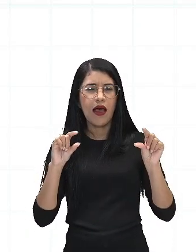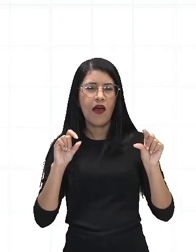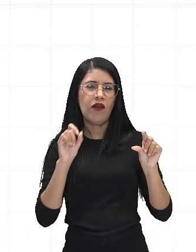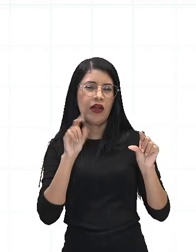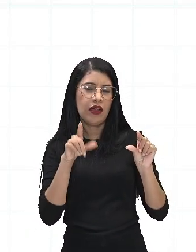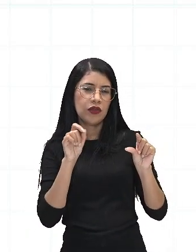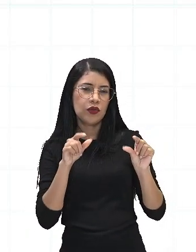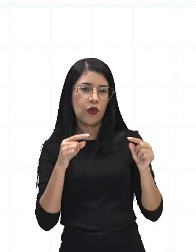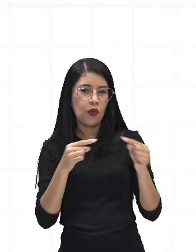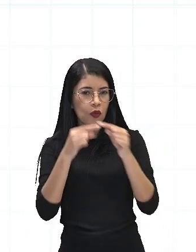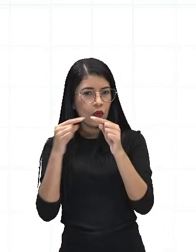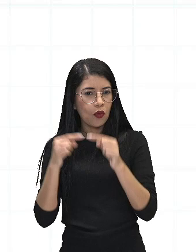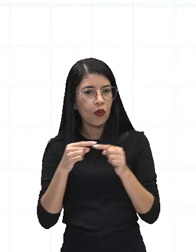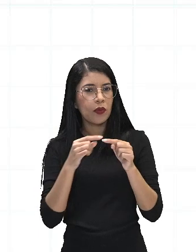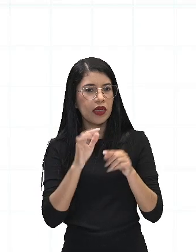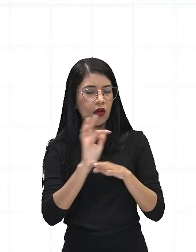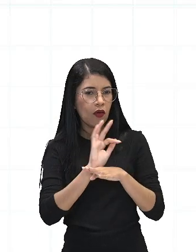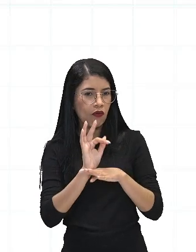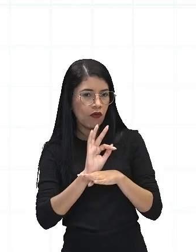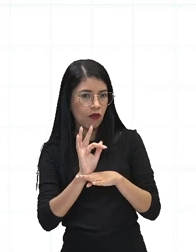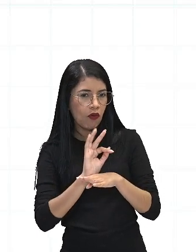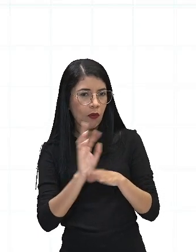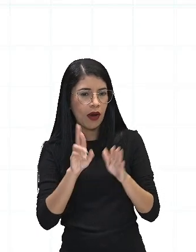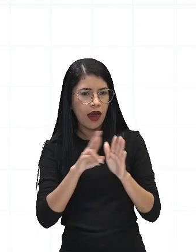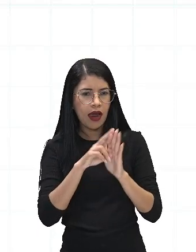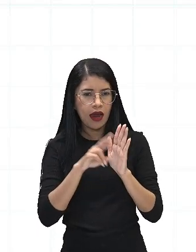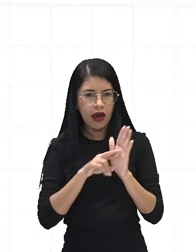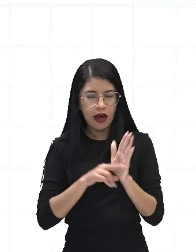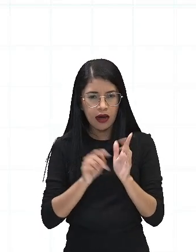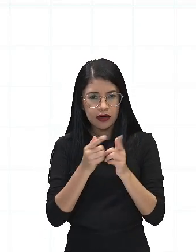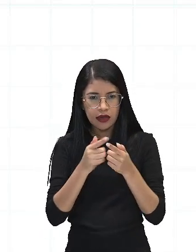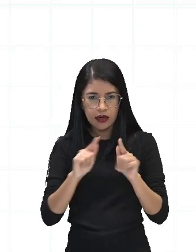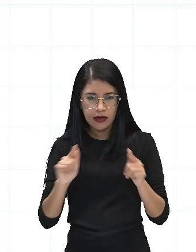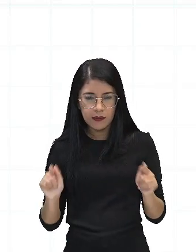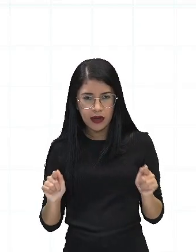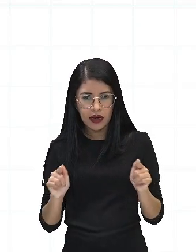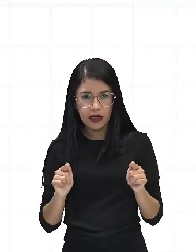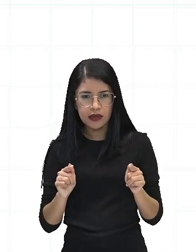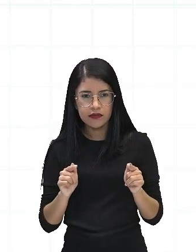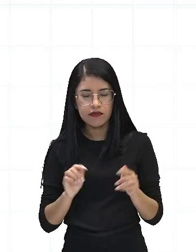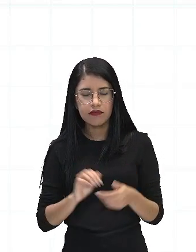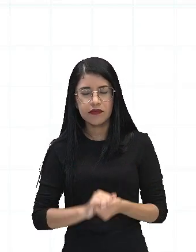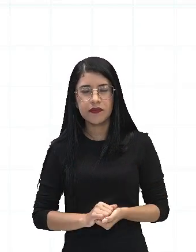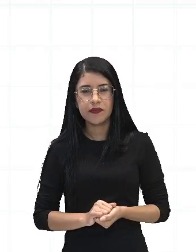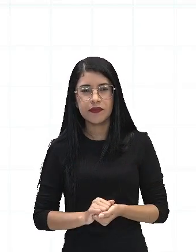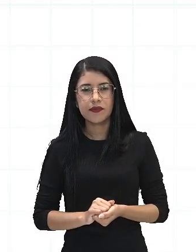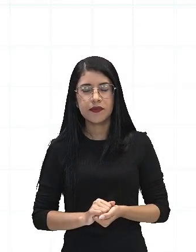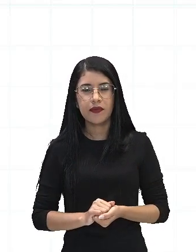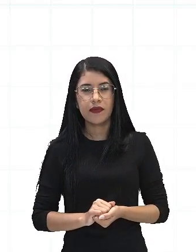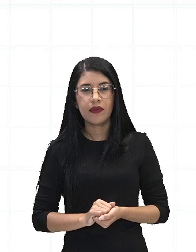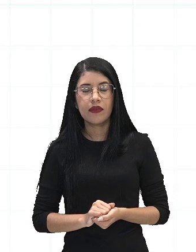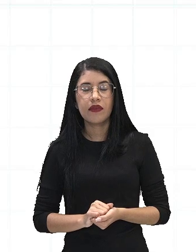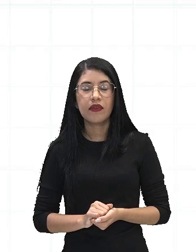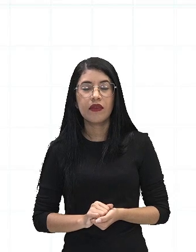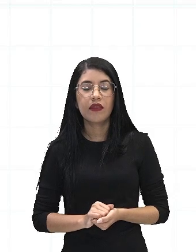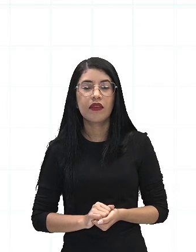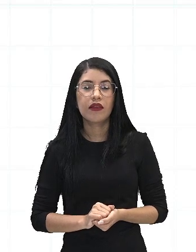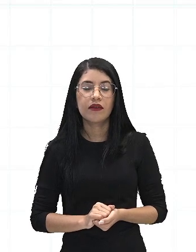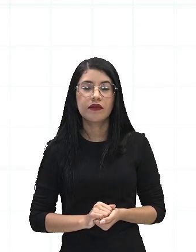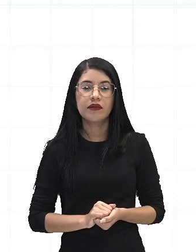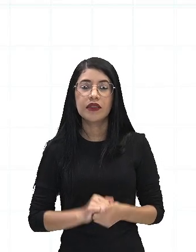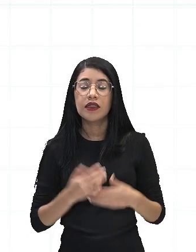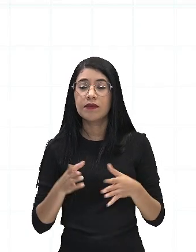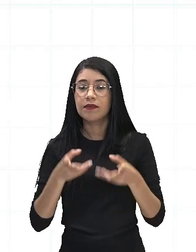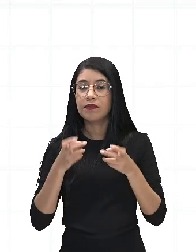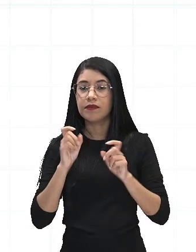norma padrão? Ou seja, estão seguindo as regras gramaticais? Então, percebam que